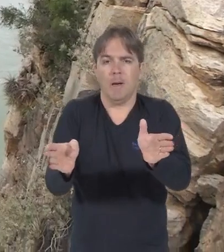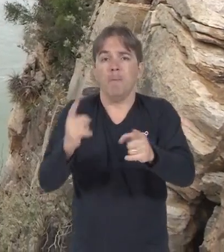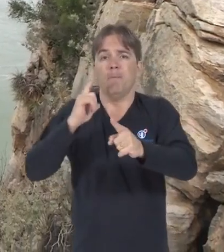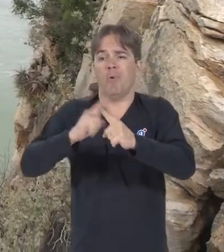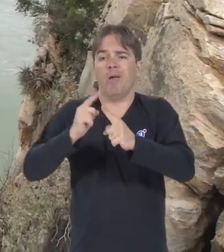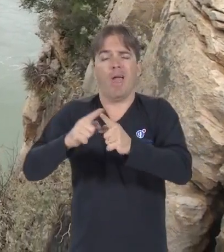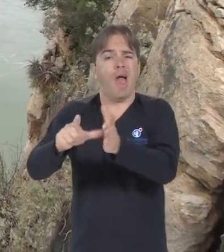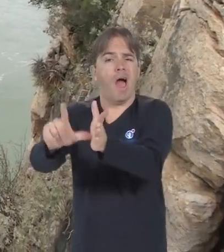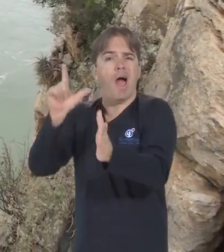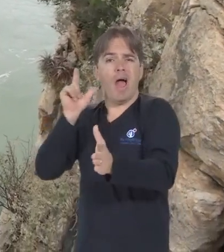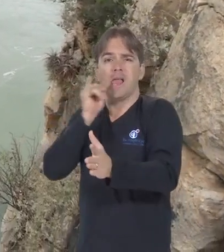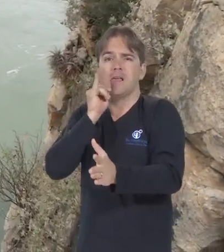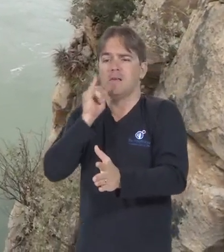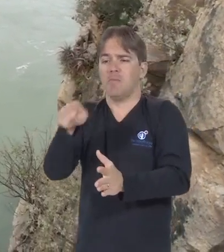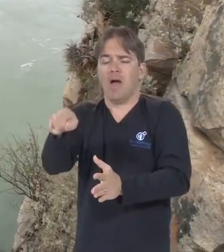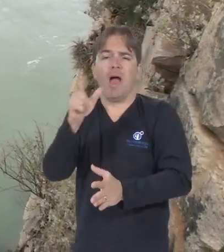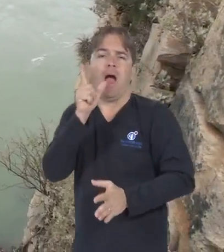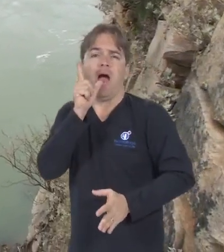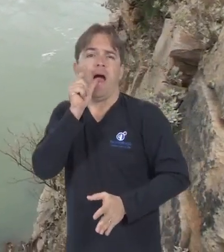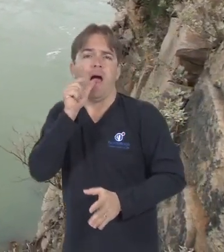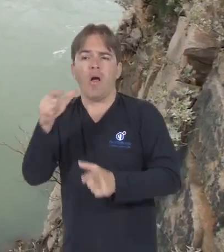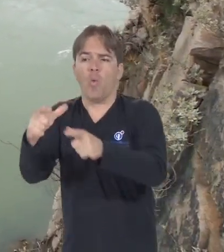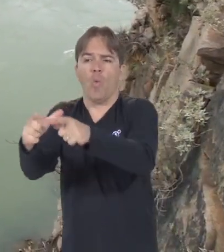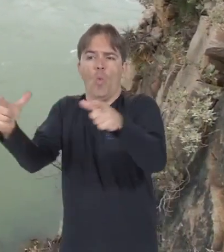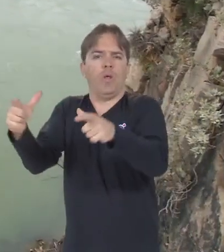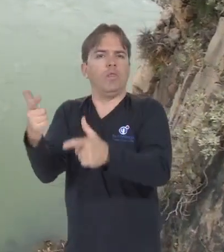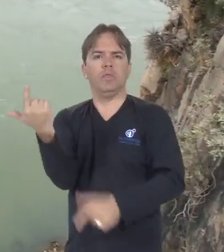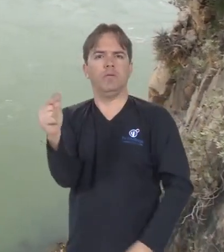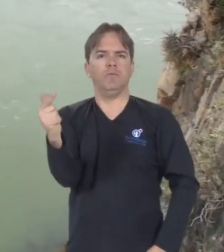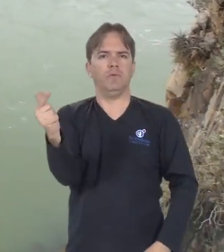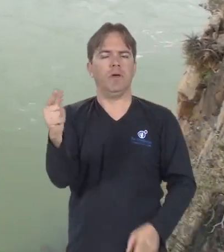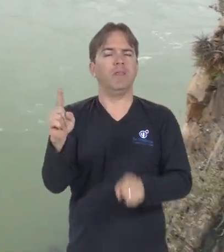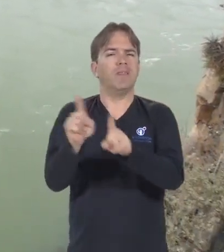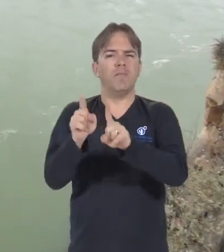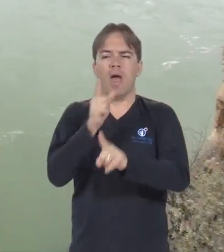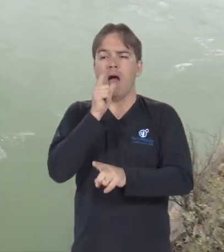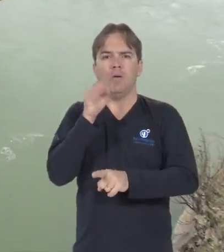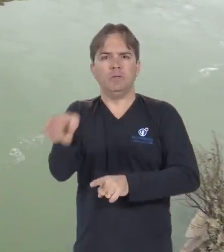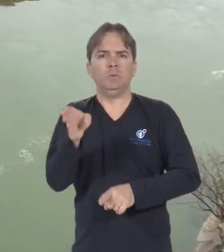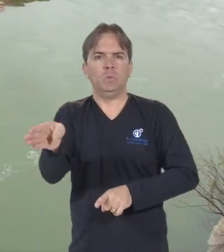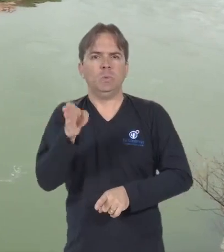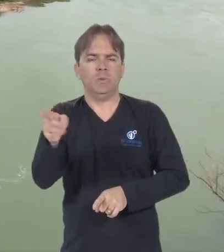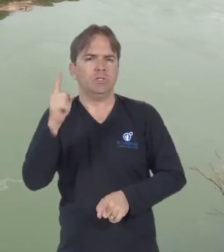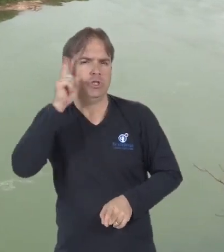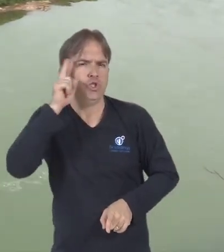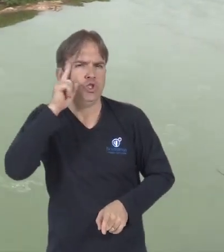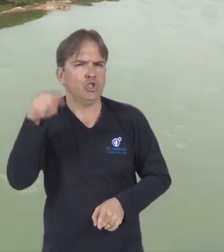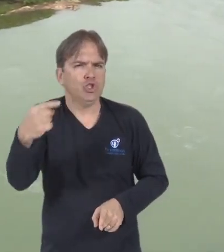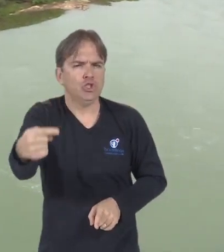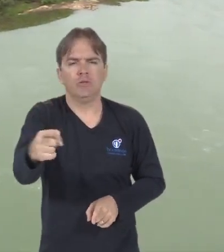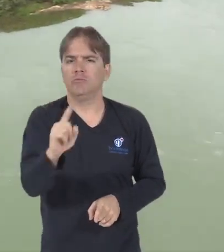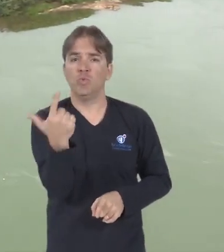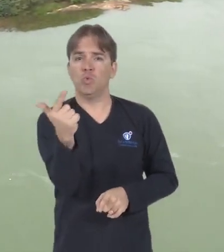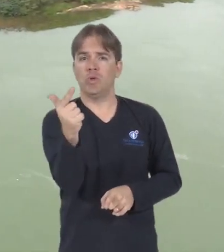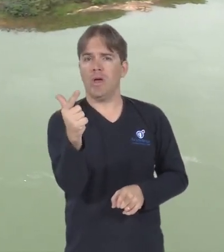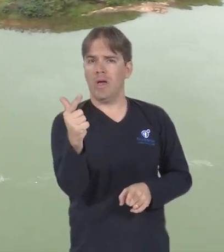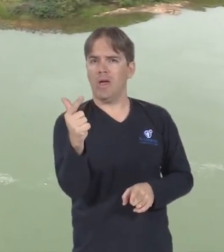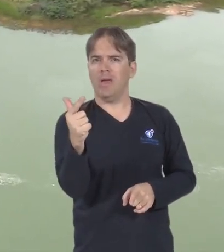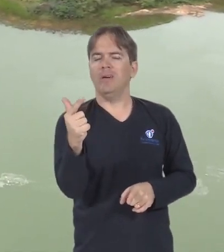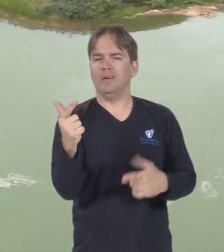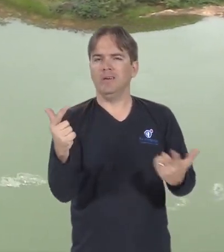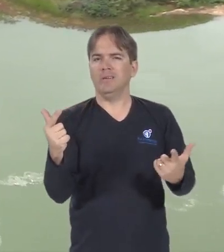não tinha esse volume de água, nem essa frequência de água, a gente leva então,